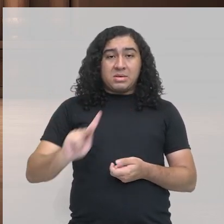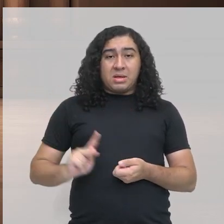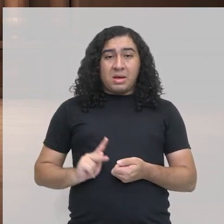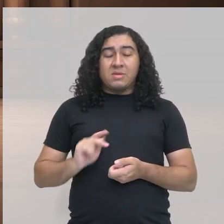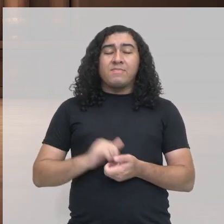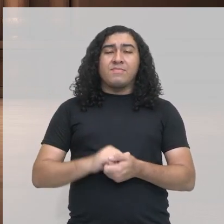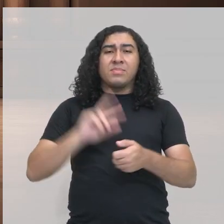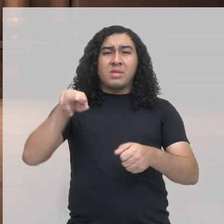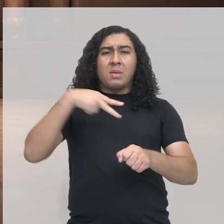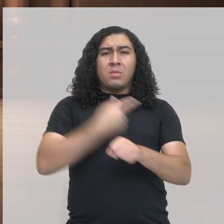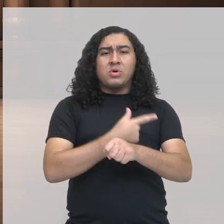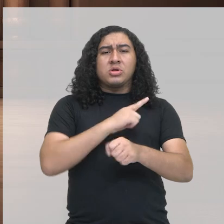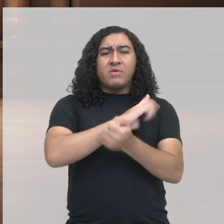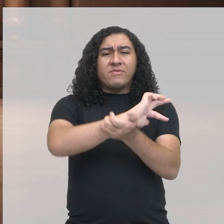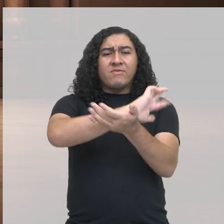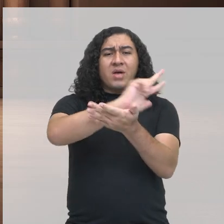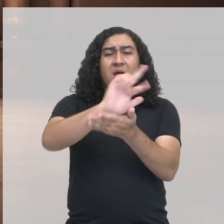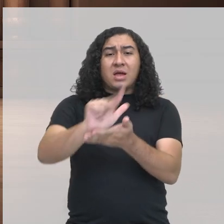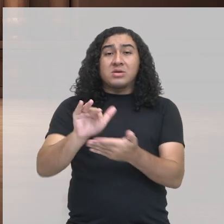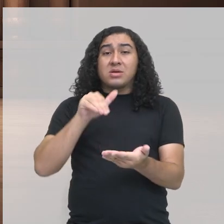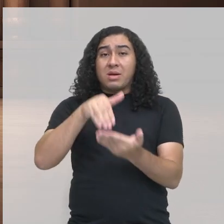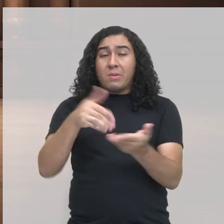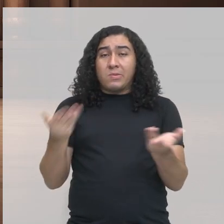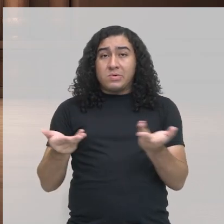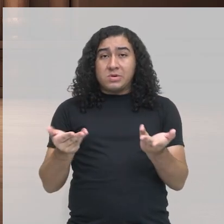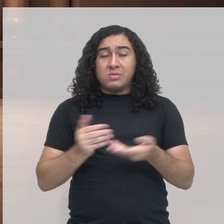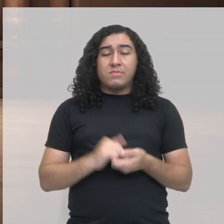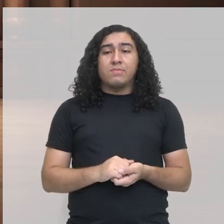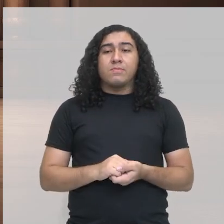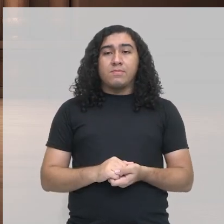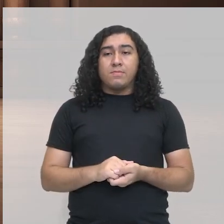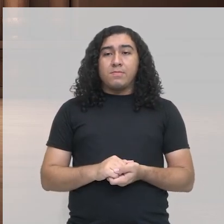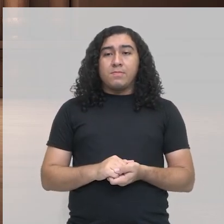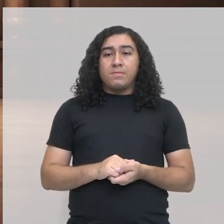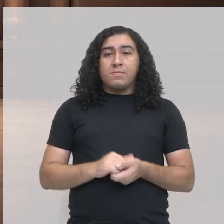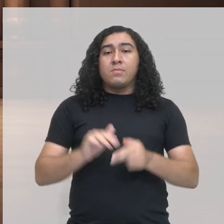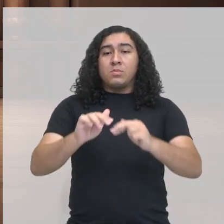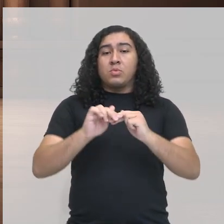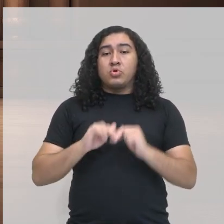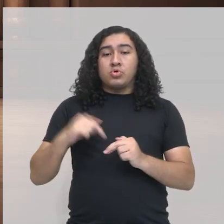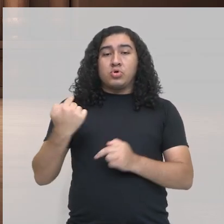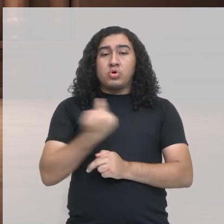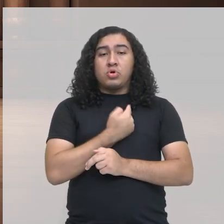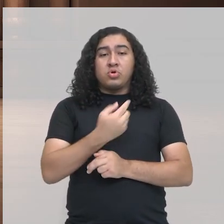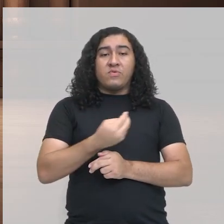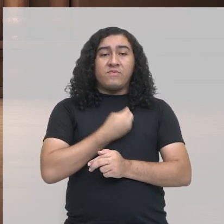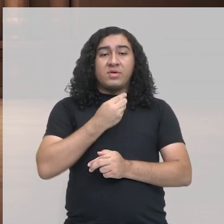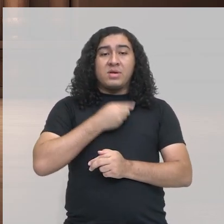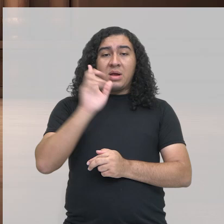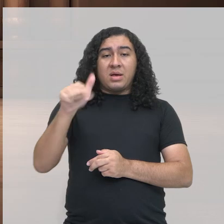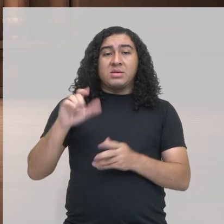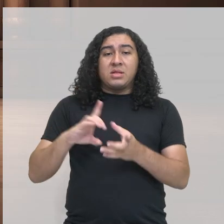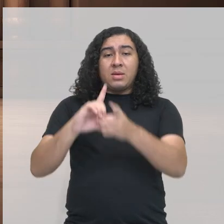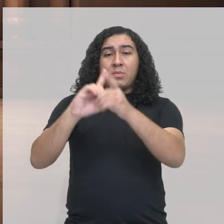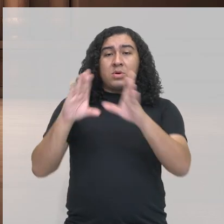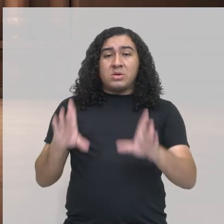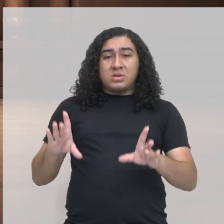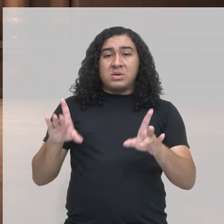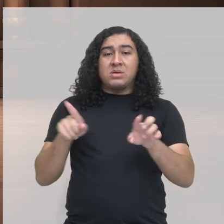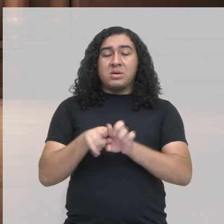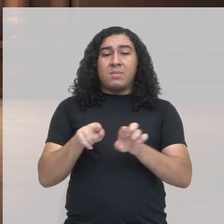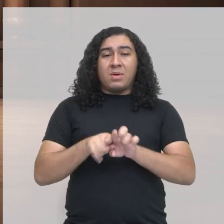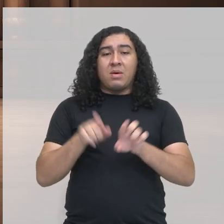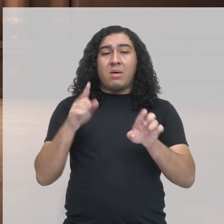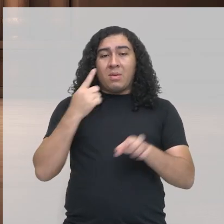tantos outros aí, até os dias de hoje. Ou seja, vivemos essa democracia, passamos,